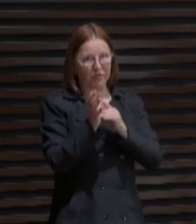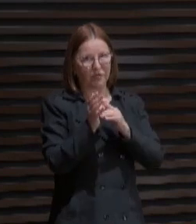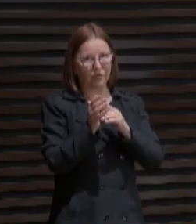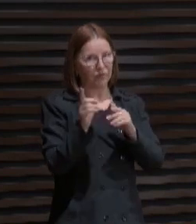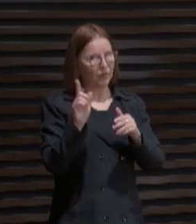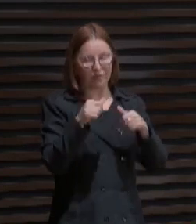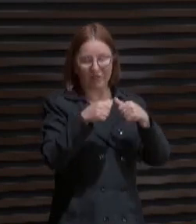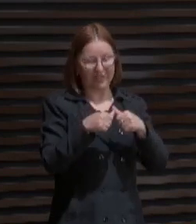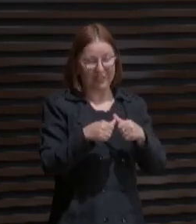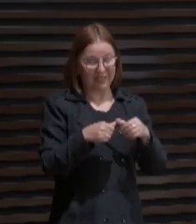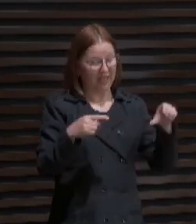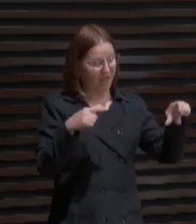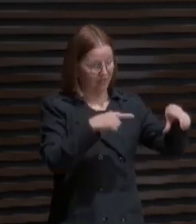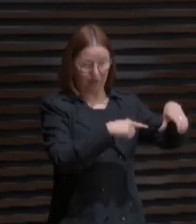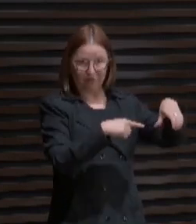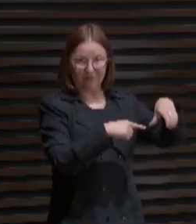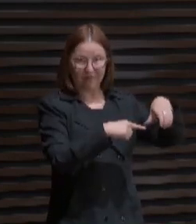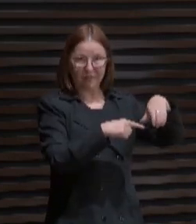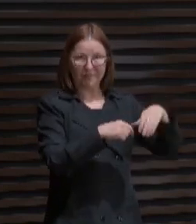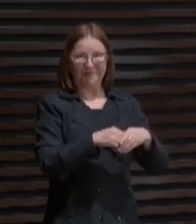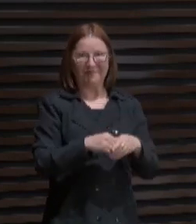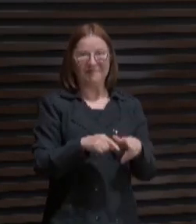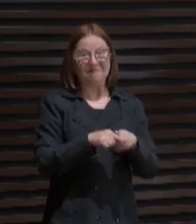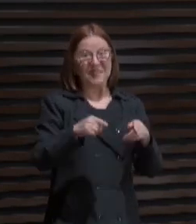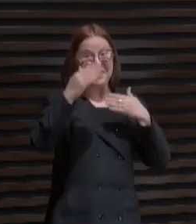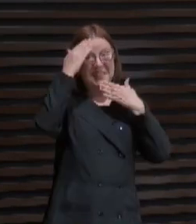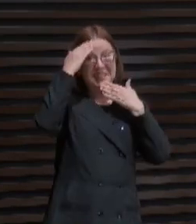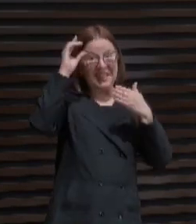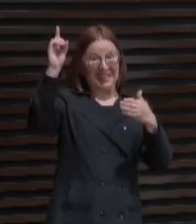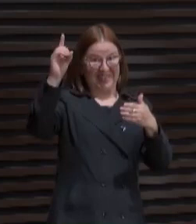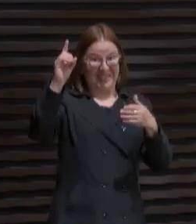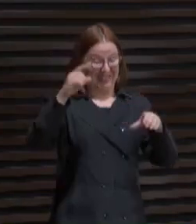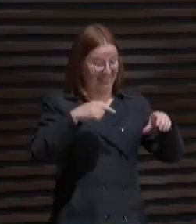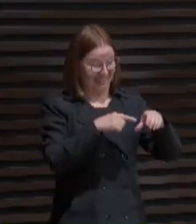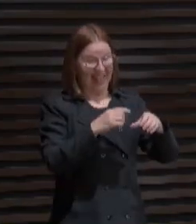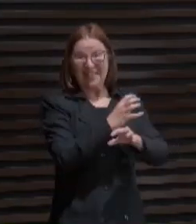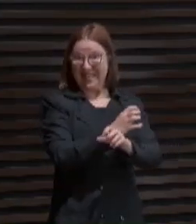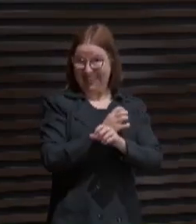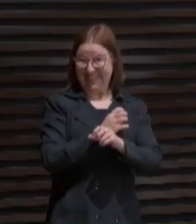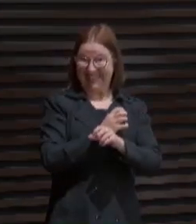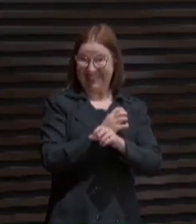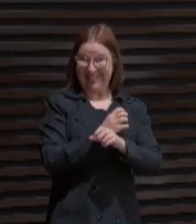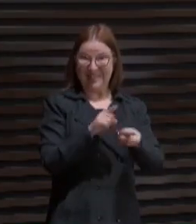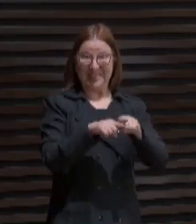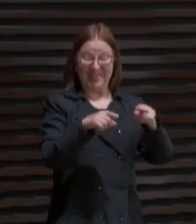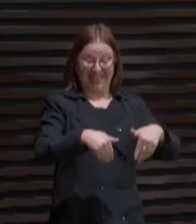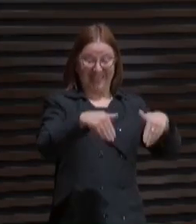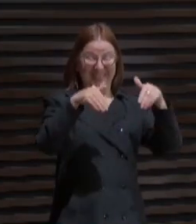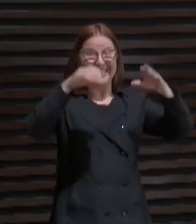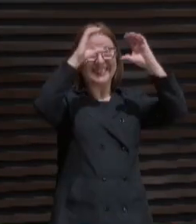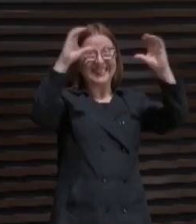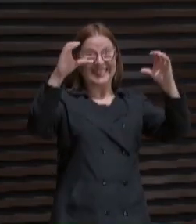E graças a Deus, nós temos um túmulo vazio e um trono ocupado no céu.